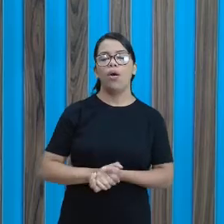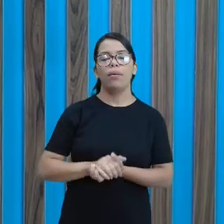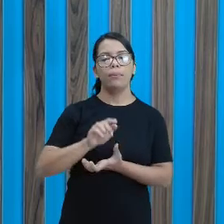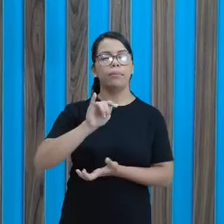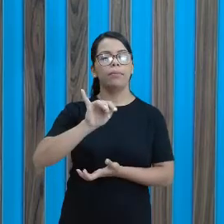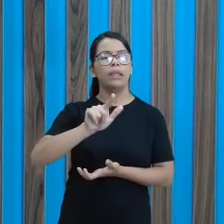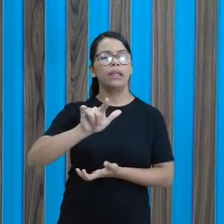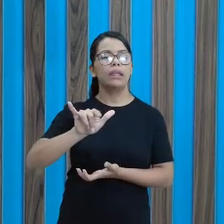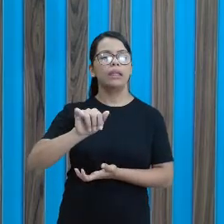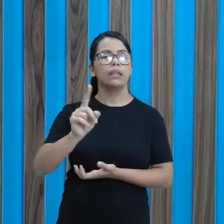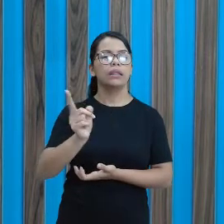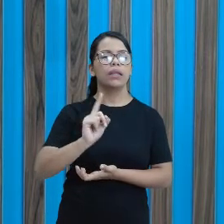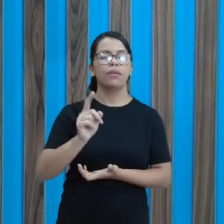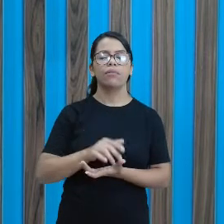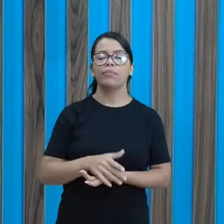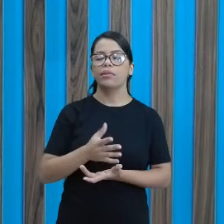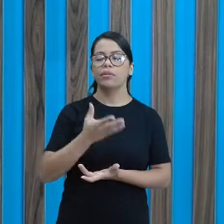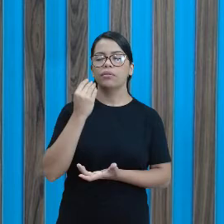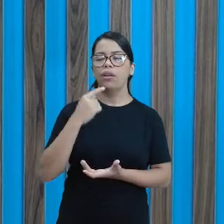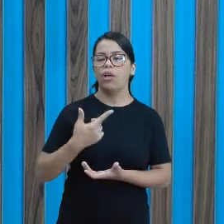dizer, Billy não, né?